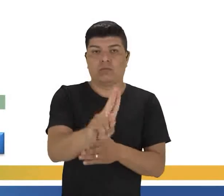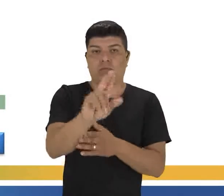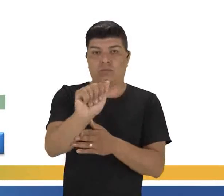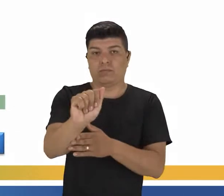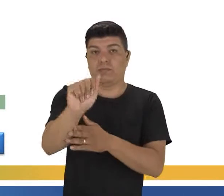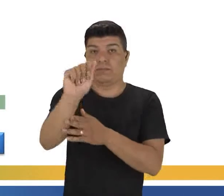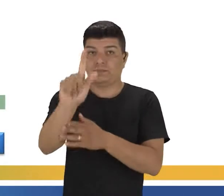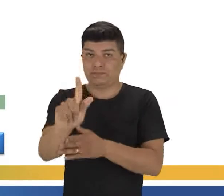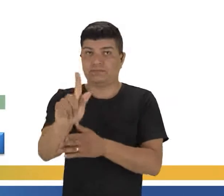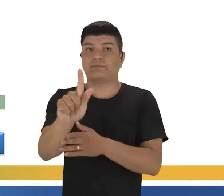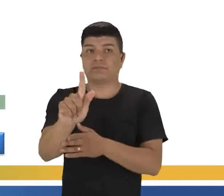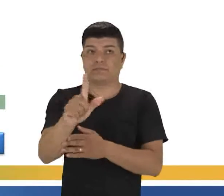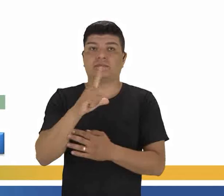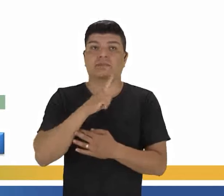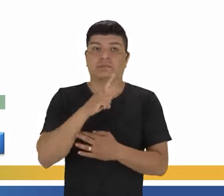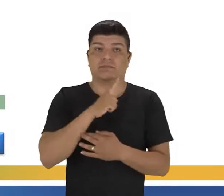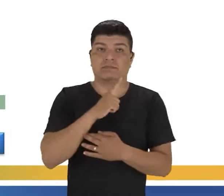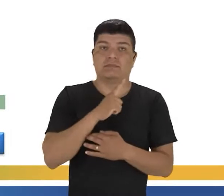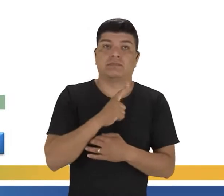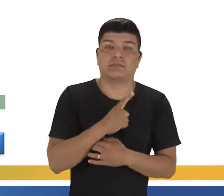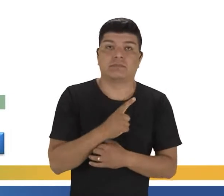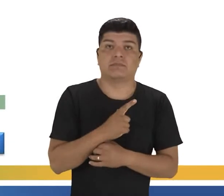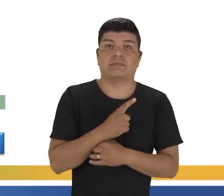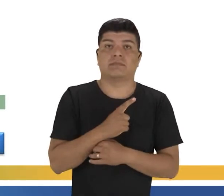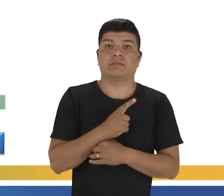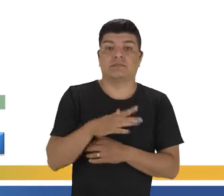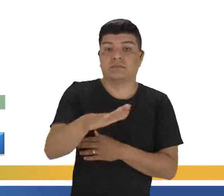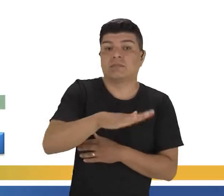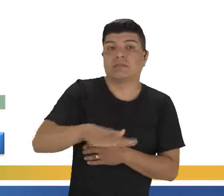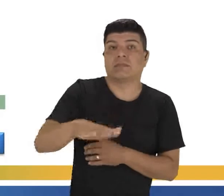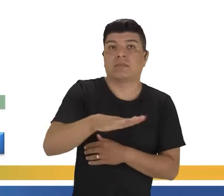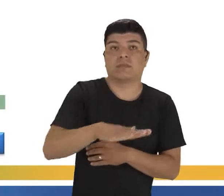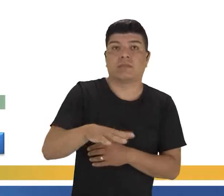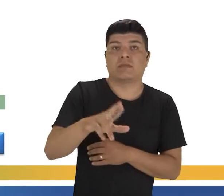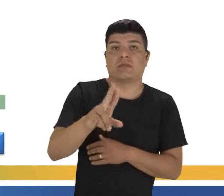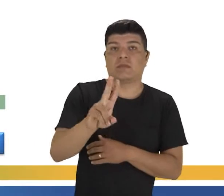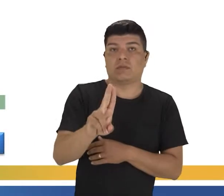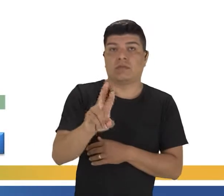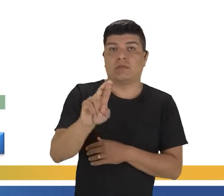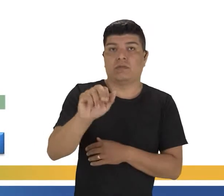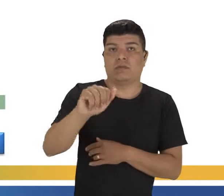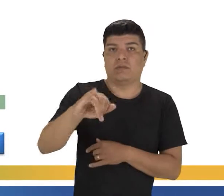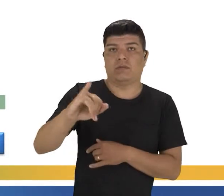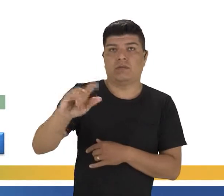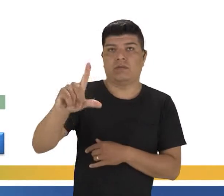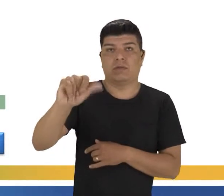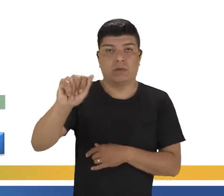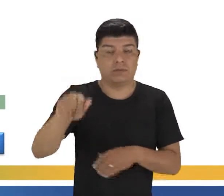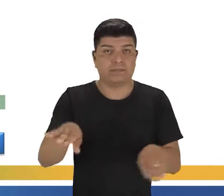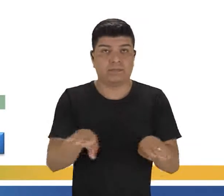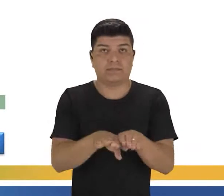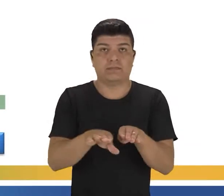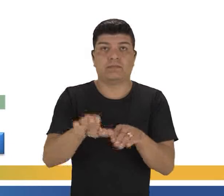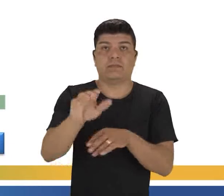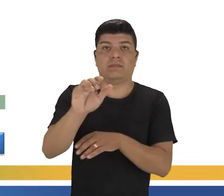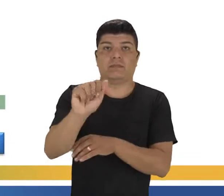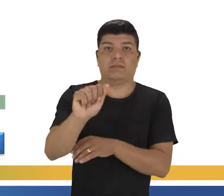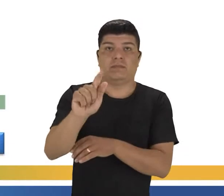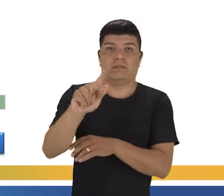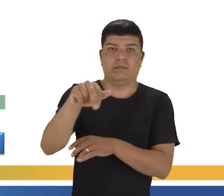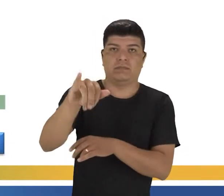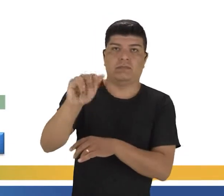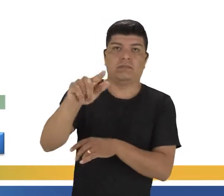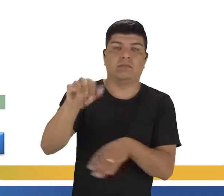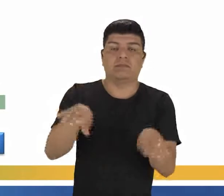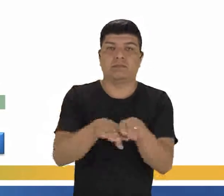bem? Então vamos ter lá uma base uracila, a arginina e guanina,